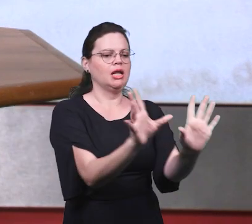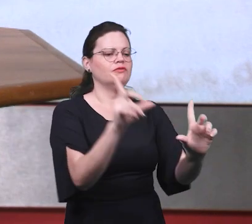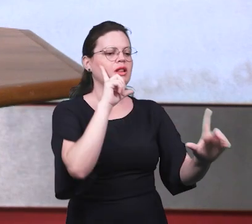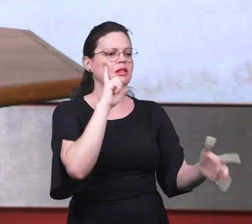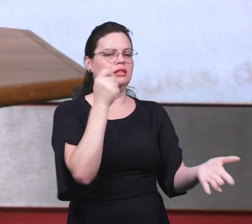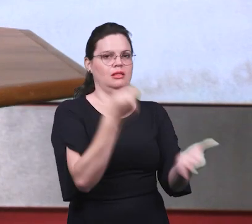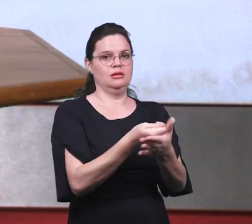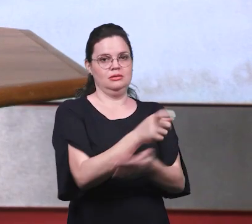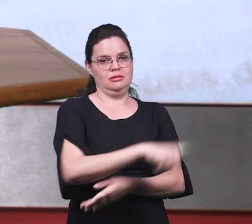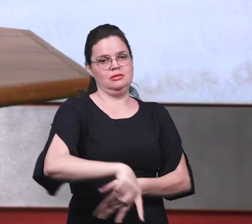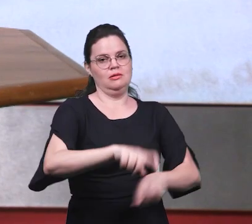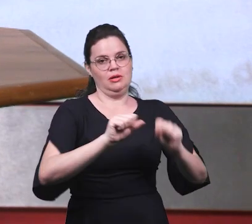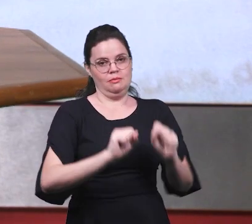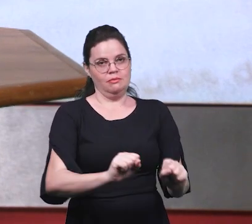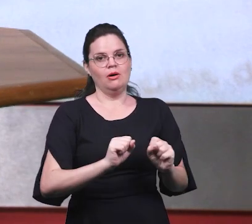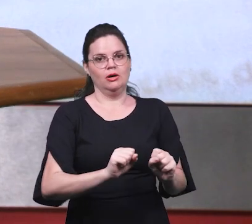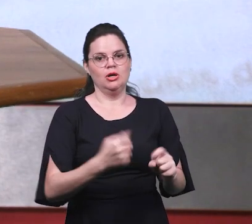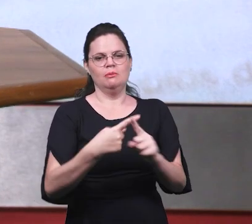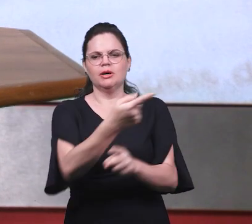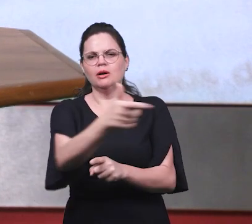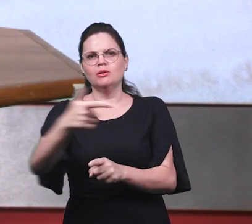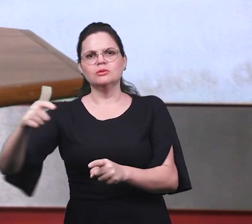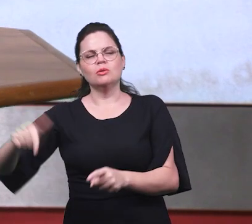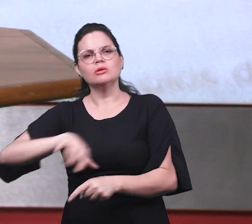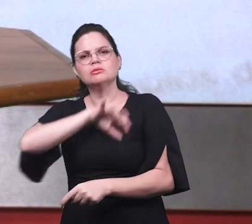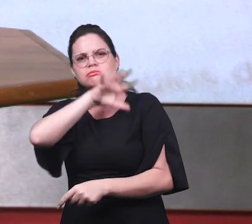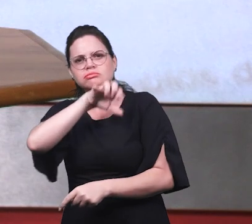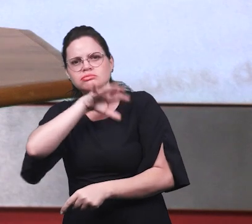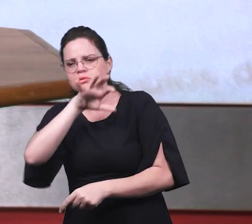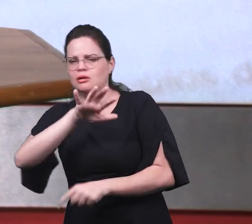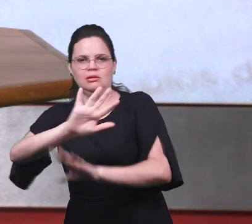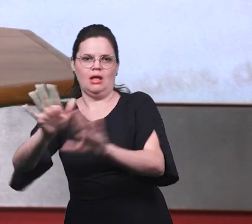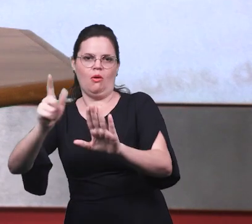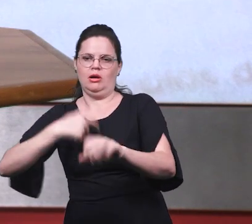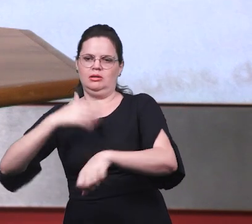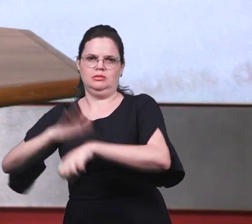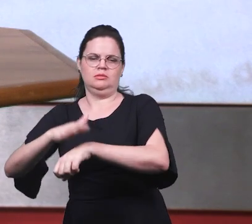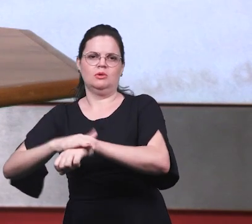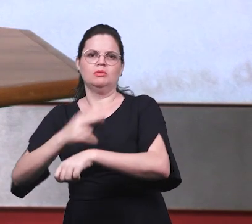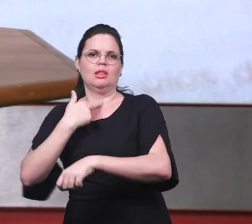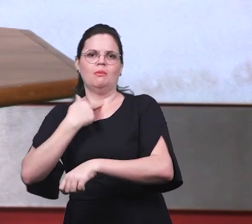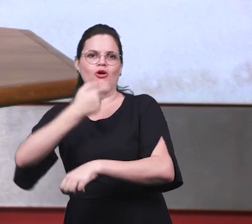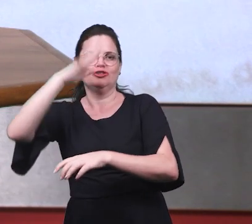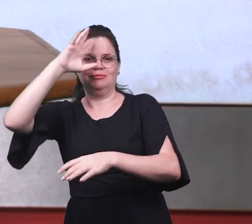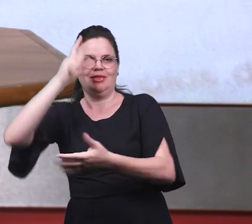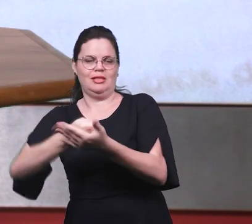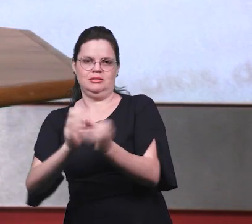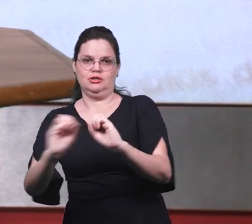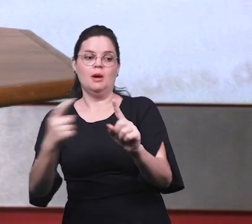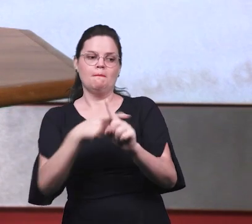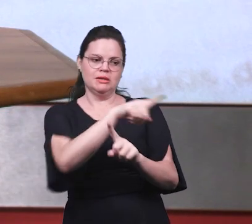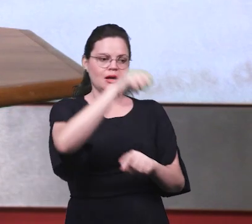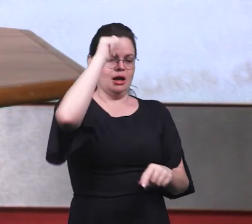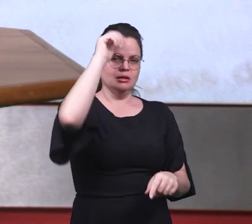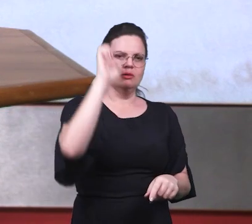em relação às demais criaturas, fez de Adão e Eva pessoas